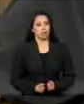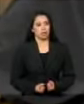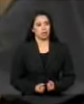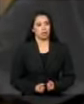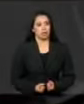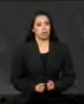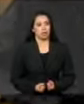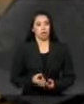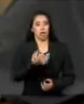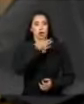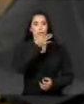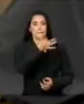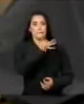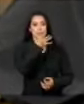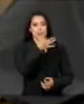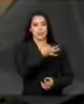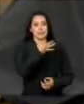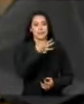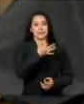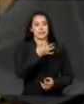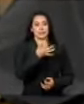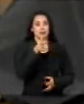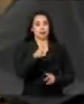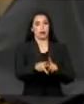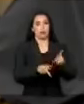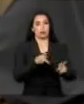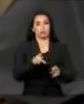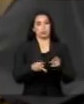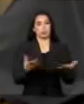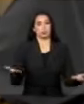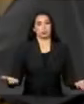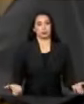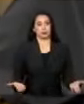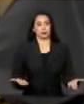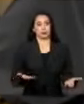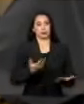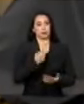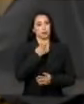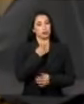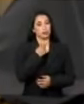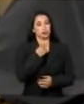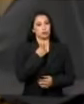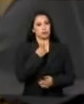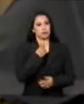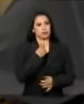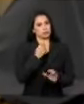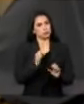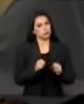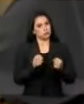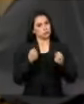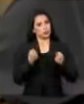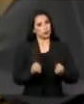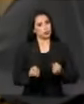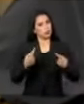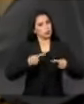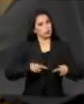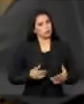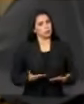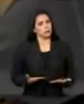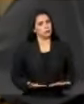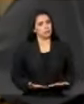chamada opinião pública. Nós precisamos resistir a isso, senhores ministros. O